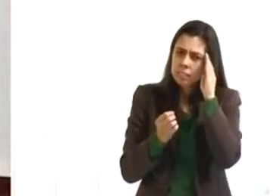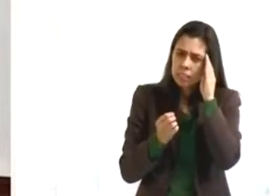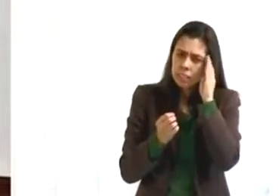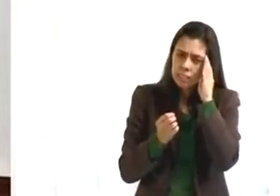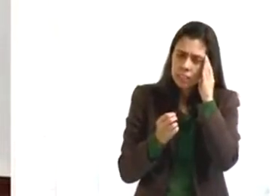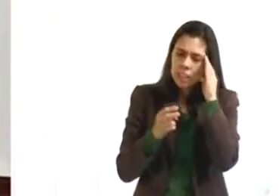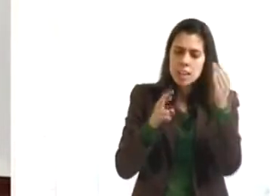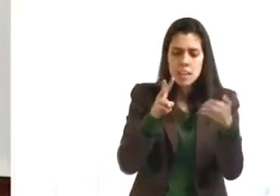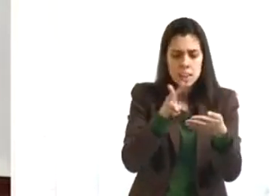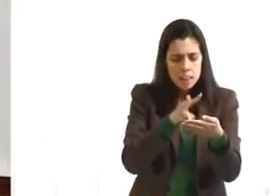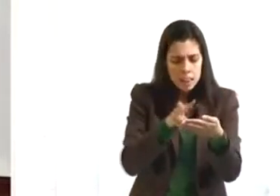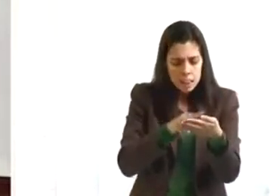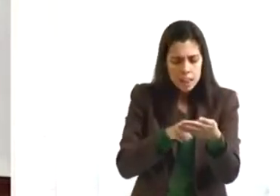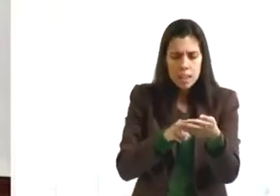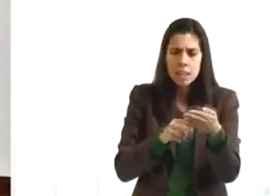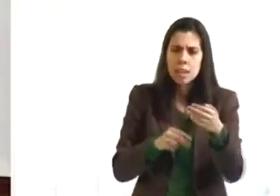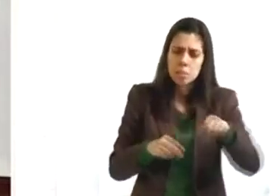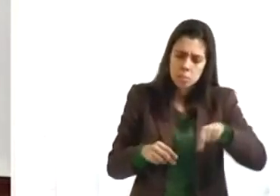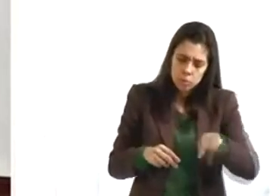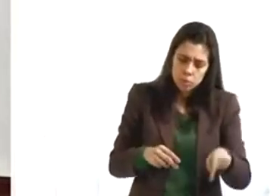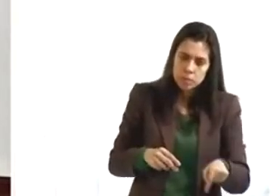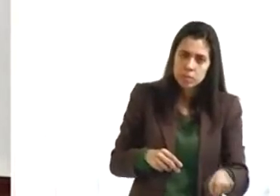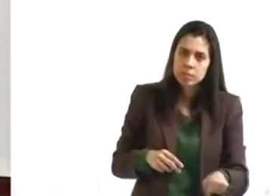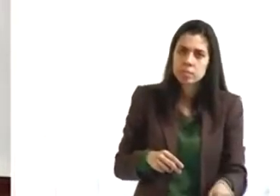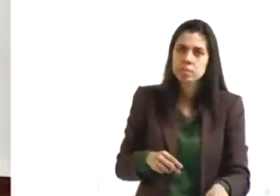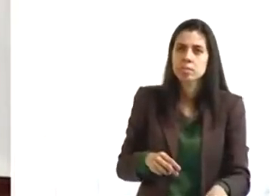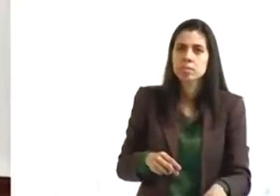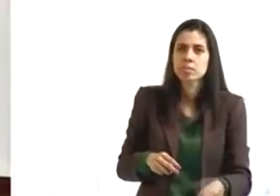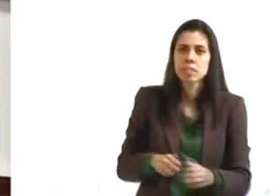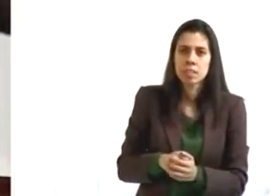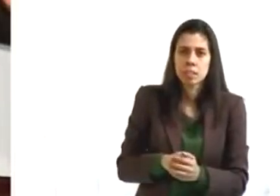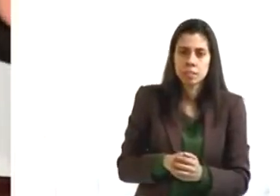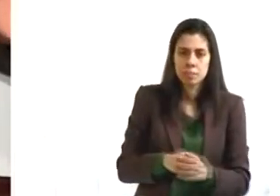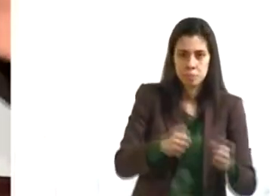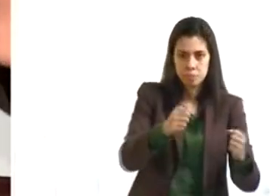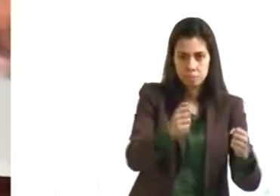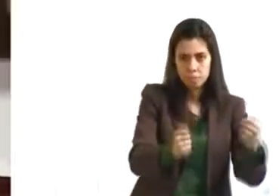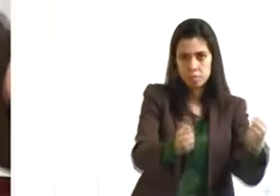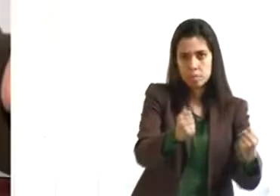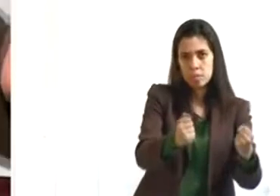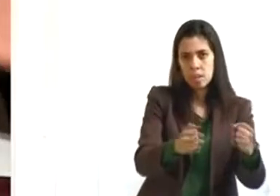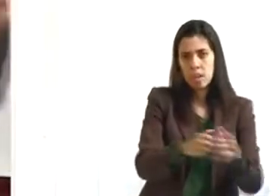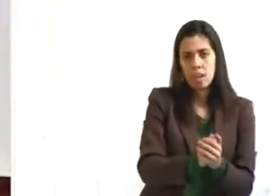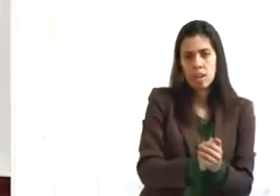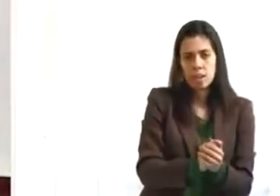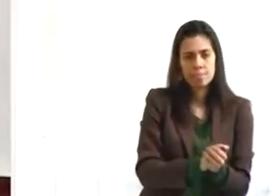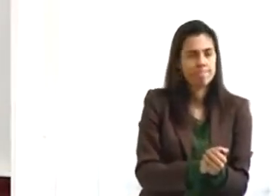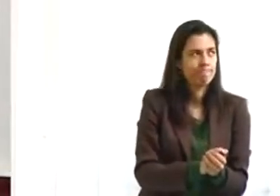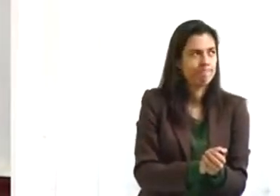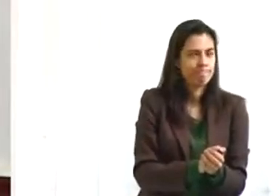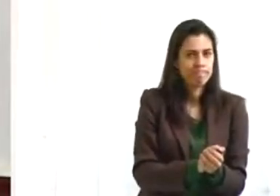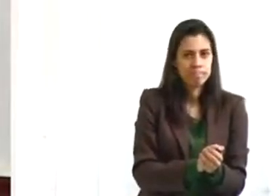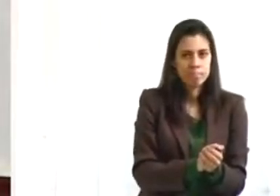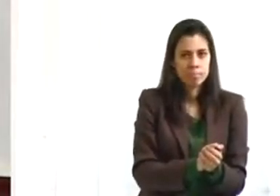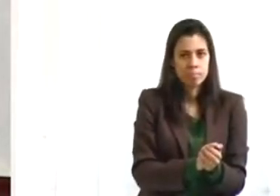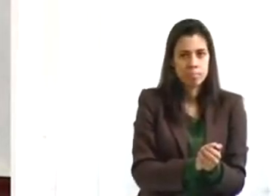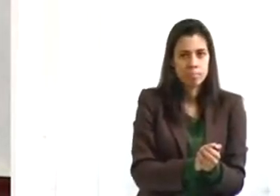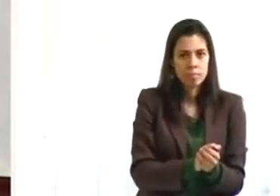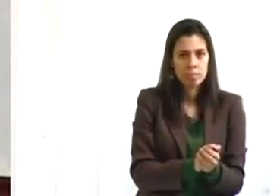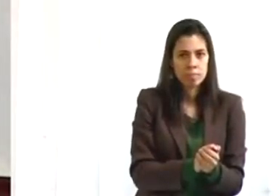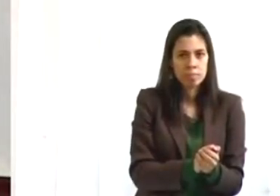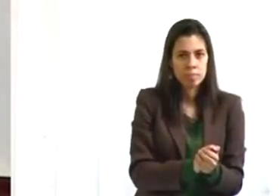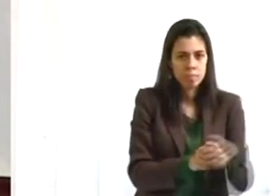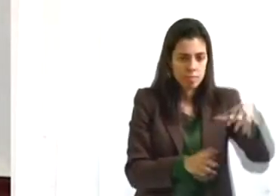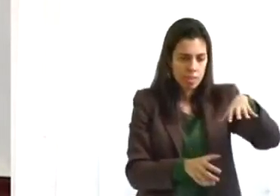viagem tranquila, porque enquanto ele está viajando, certamente conduzido por um dos seus servos naquela carruagem, ele estaria lendo